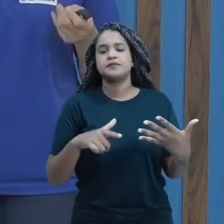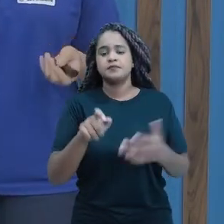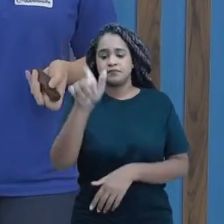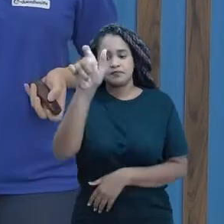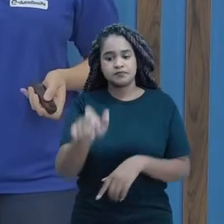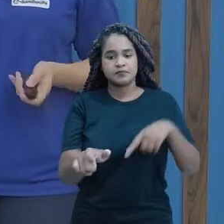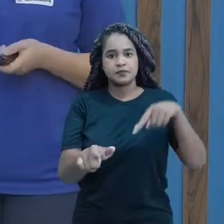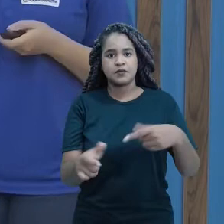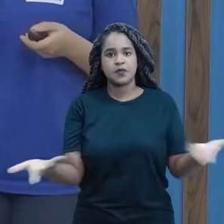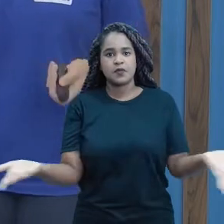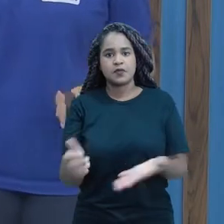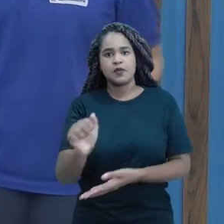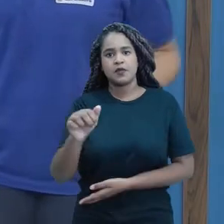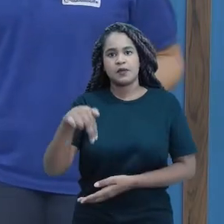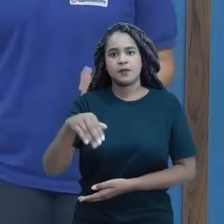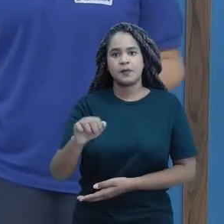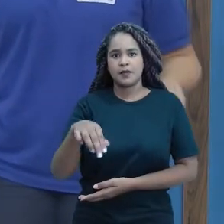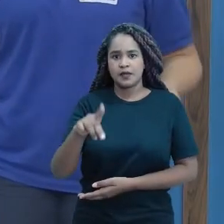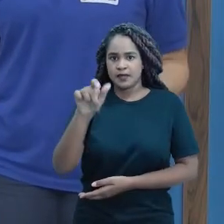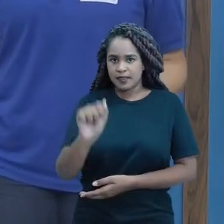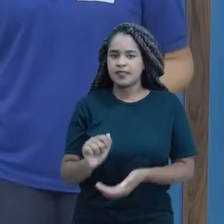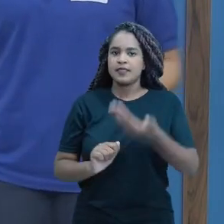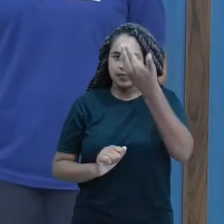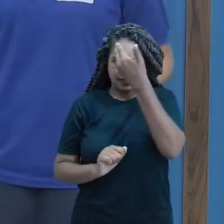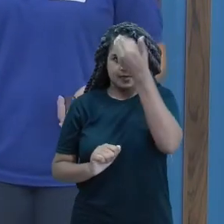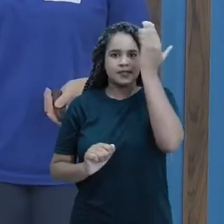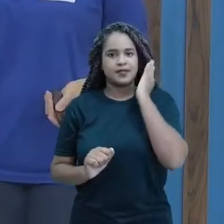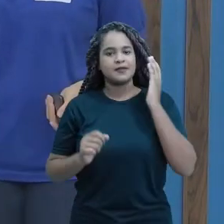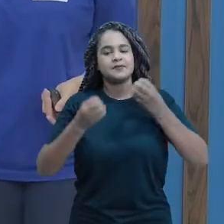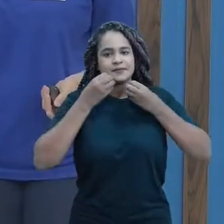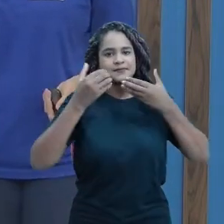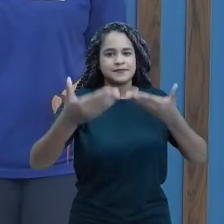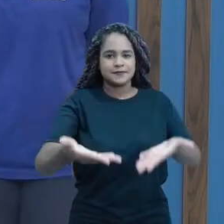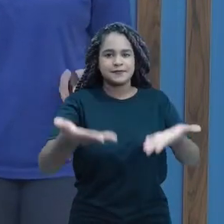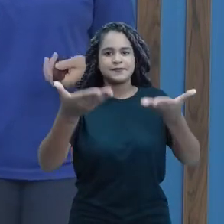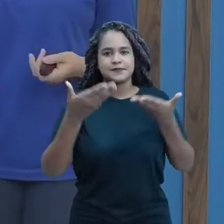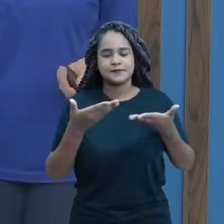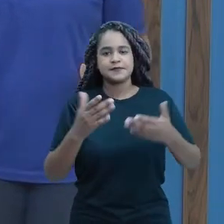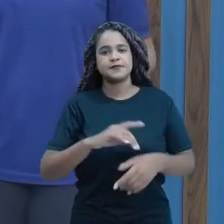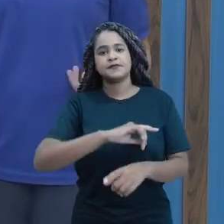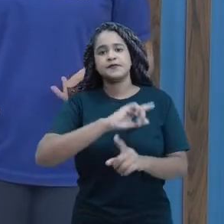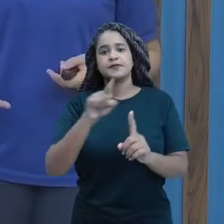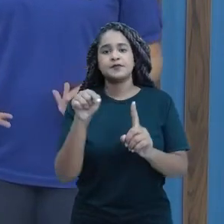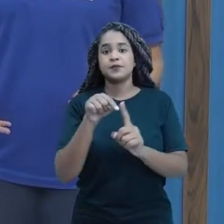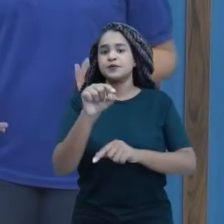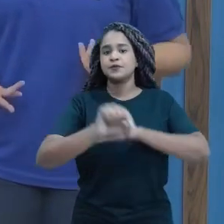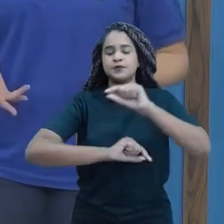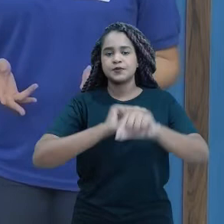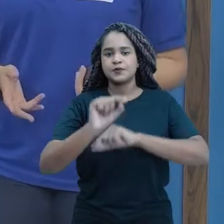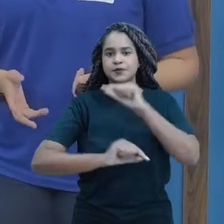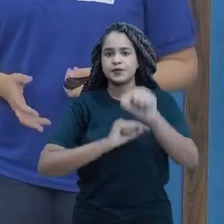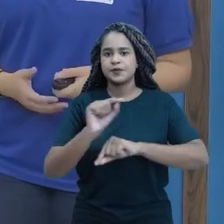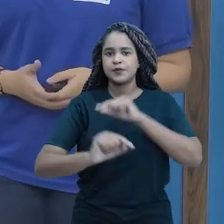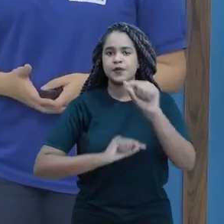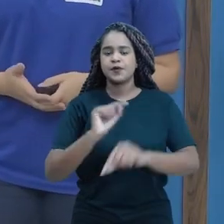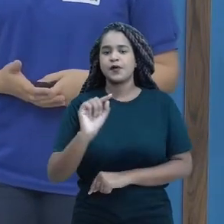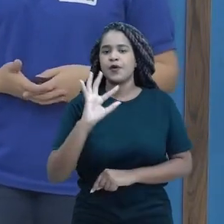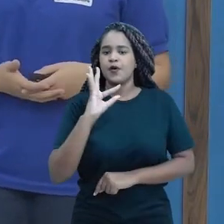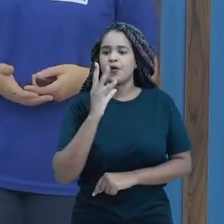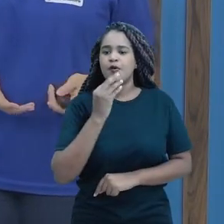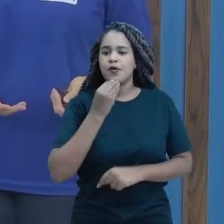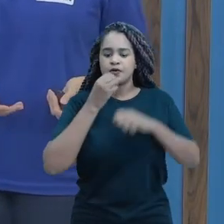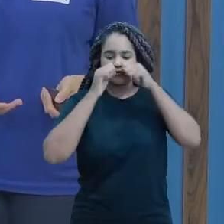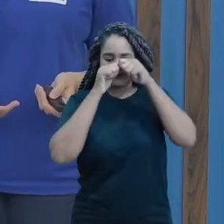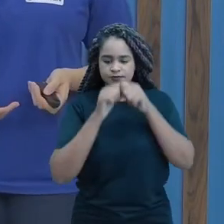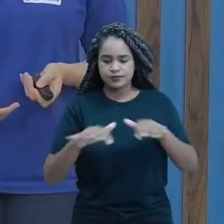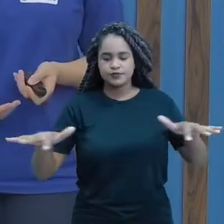está me ajudando hoje aqui é a Amanda. Olha aí, gente, seja bem-vinda, Amanda, para que a gente consiga aqui transmitir um pouquinho mais de